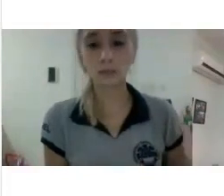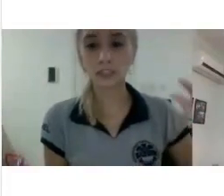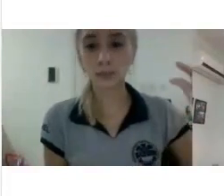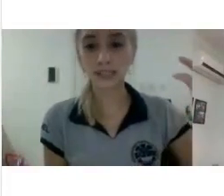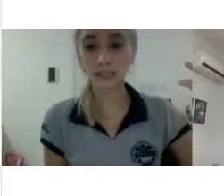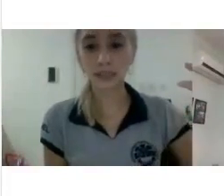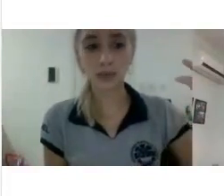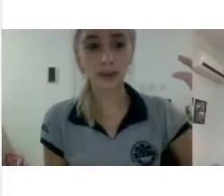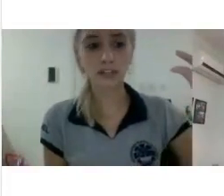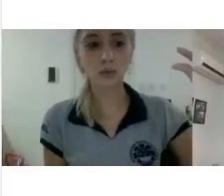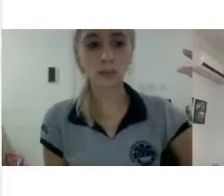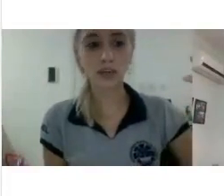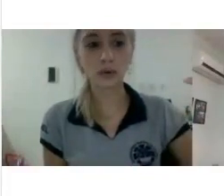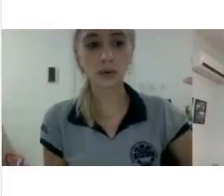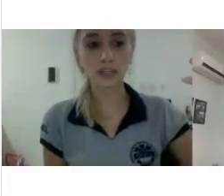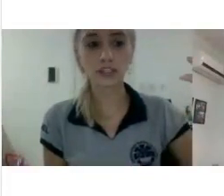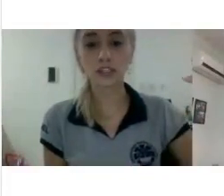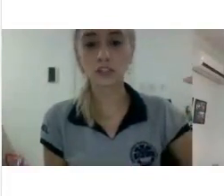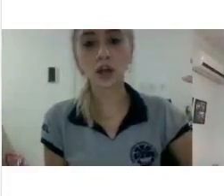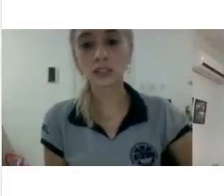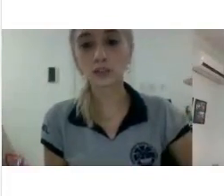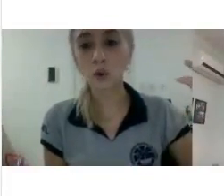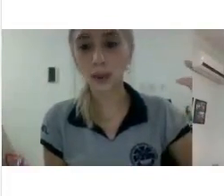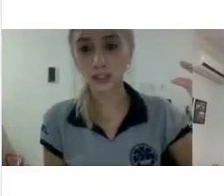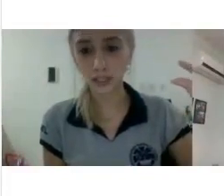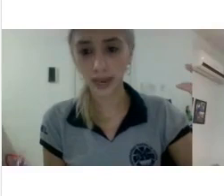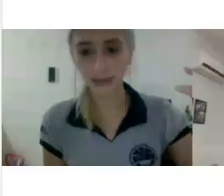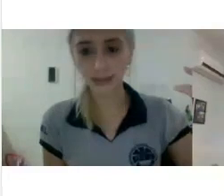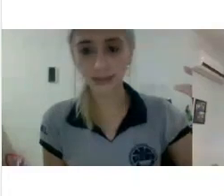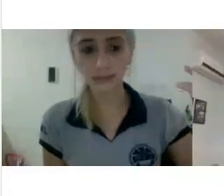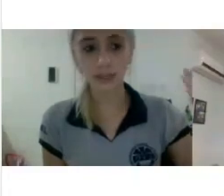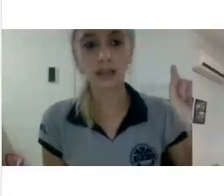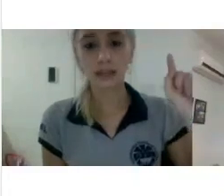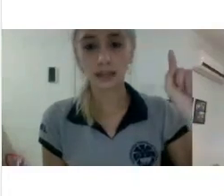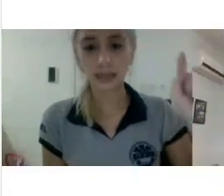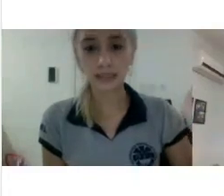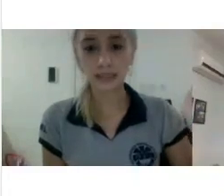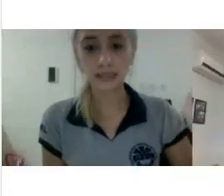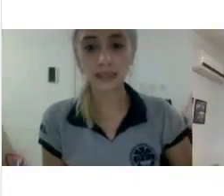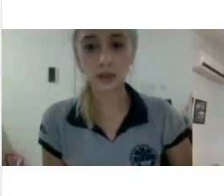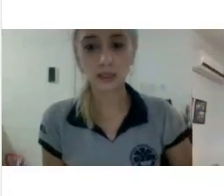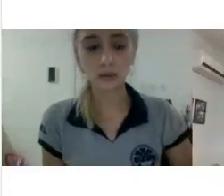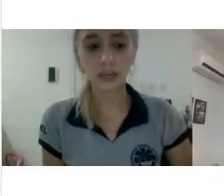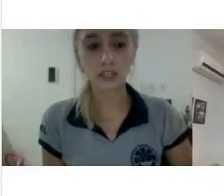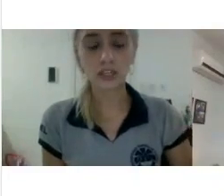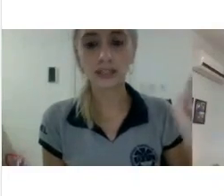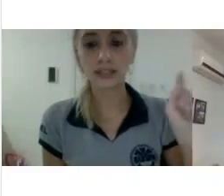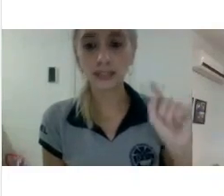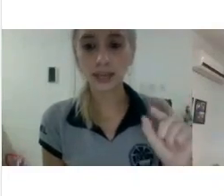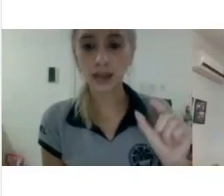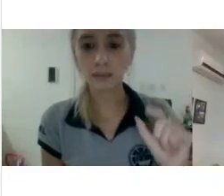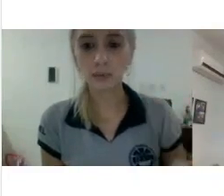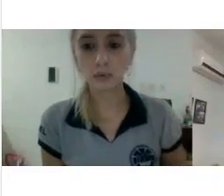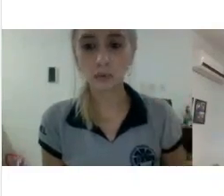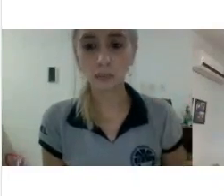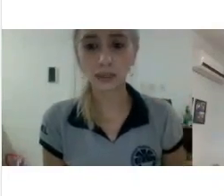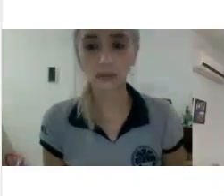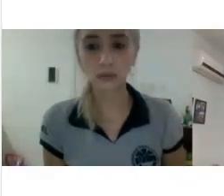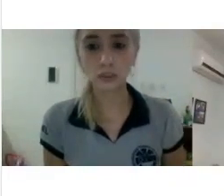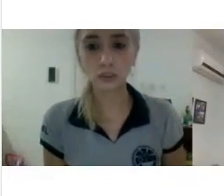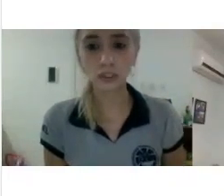existe um espacinho na parte superior que diz notas compartilhadas. Clicas ali em notas compartilhadas e ele abre